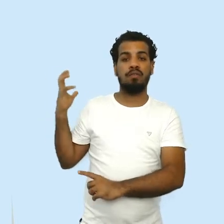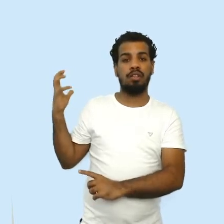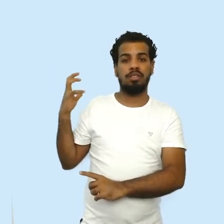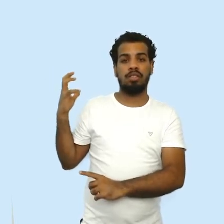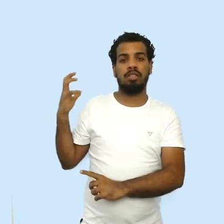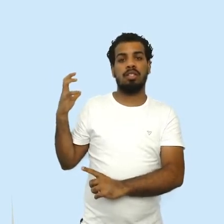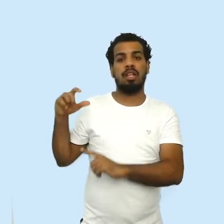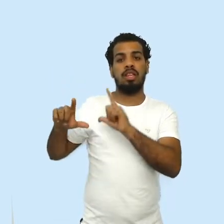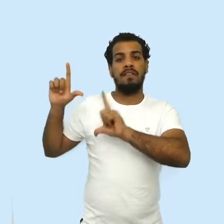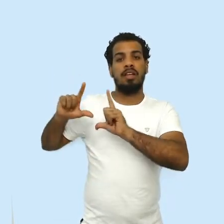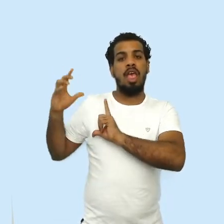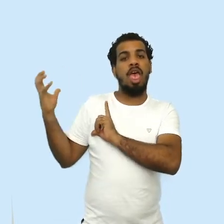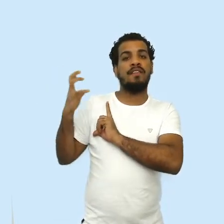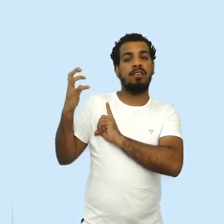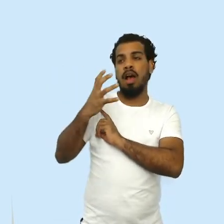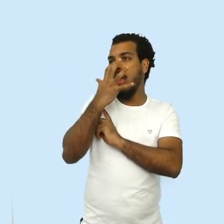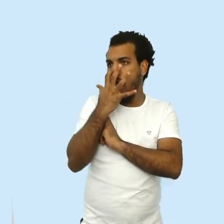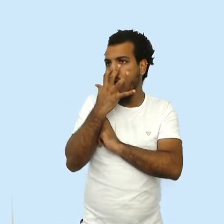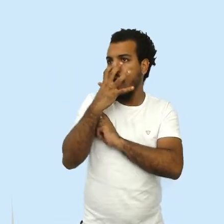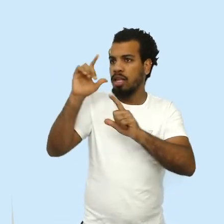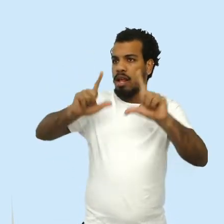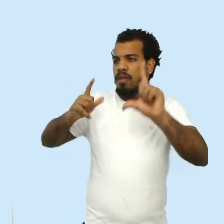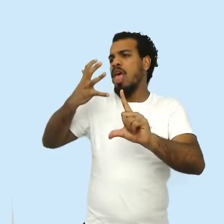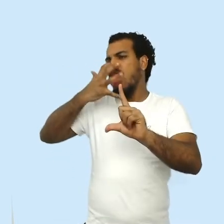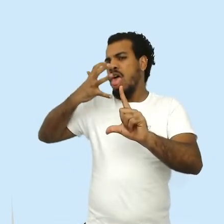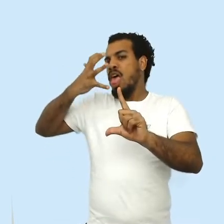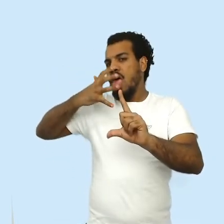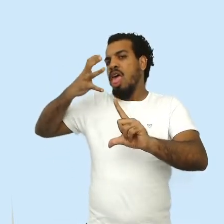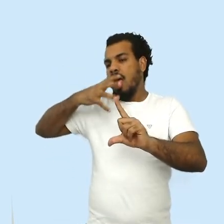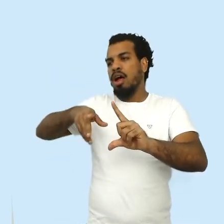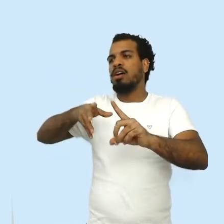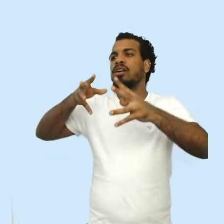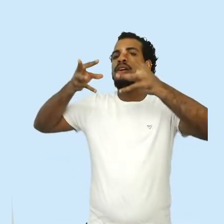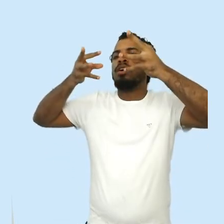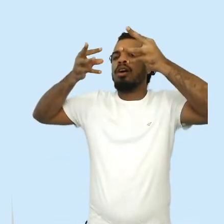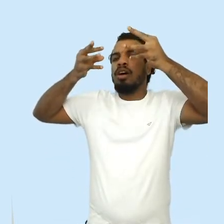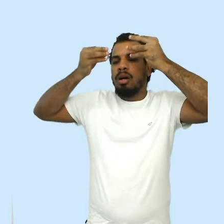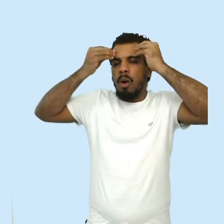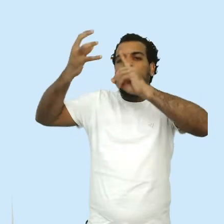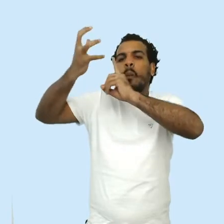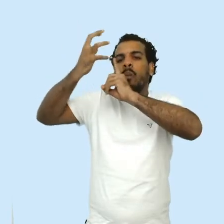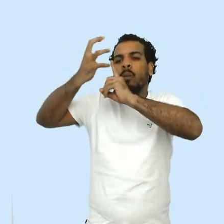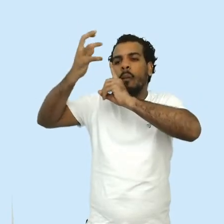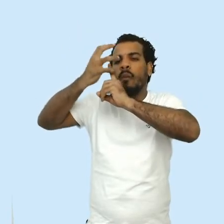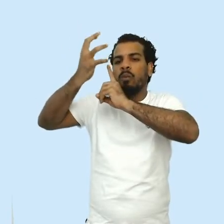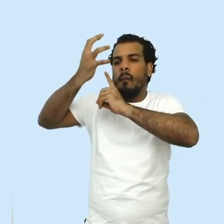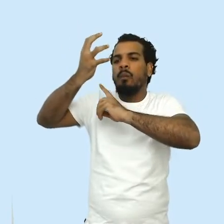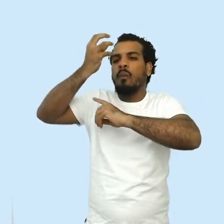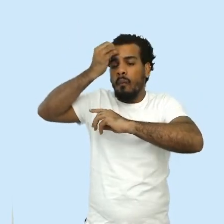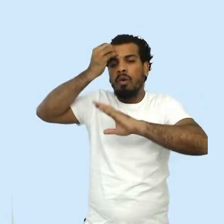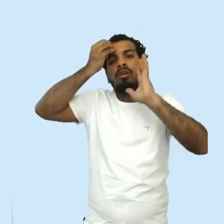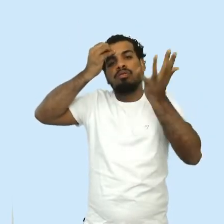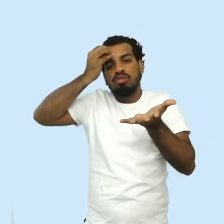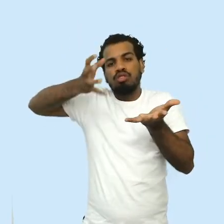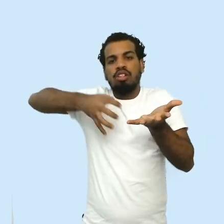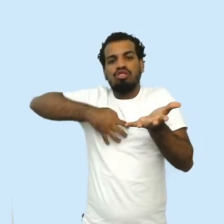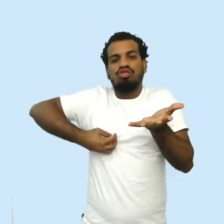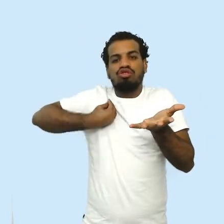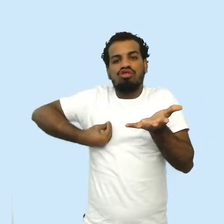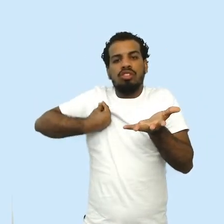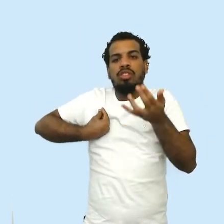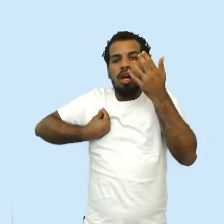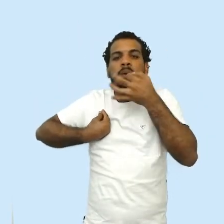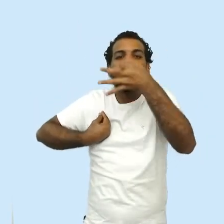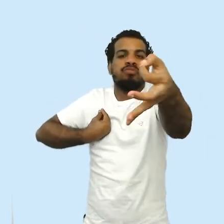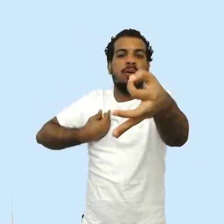de TV. Então, não é só consumir produtos, mas também consumir um modelo de vida.